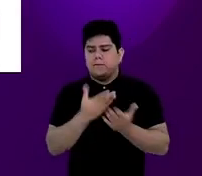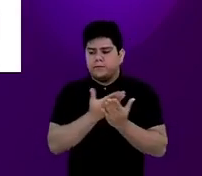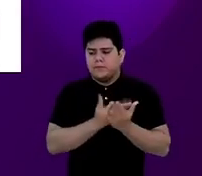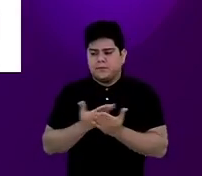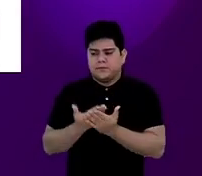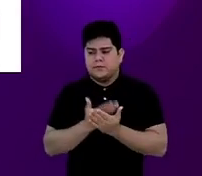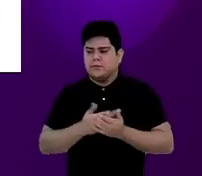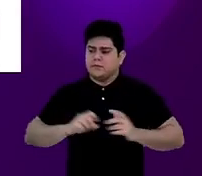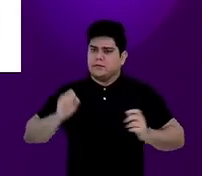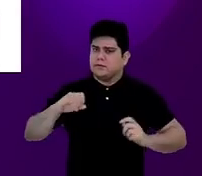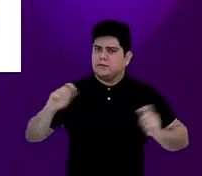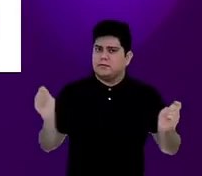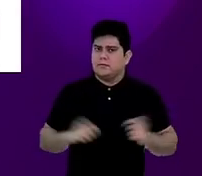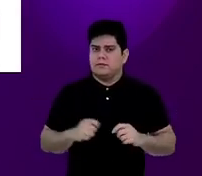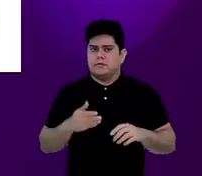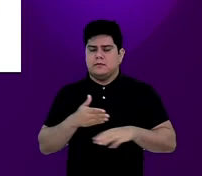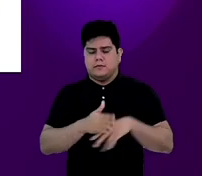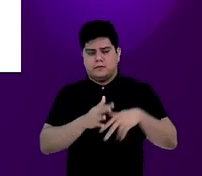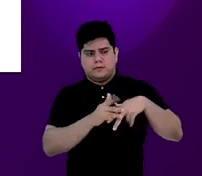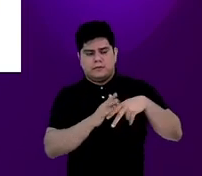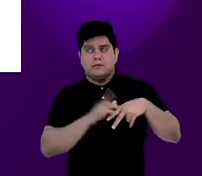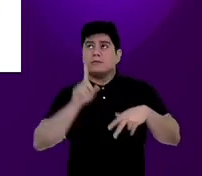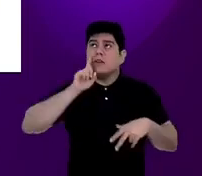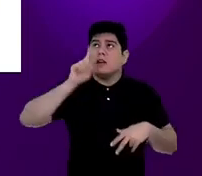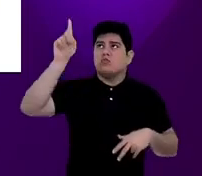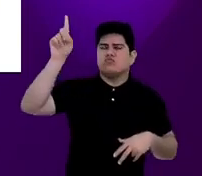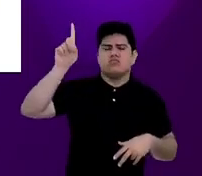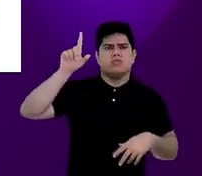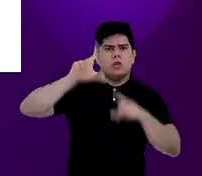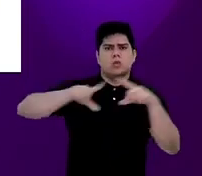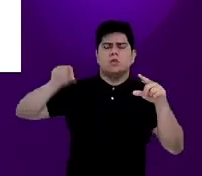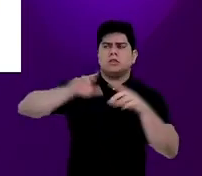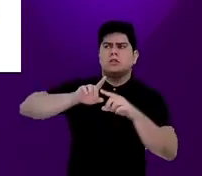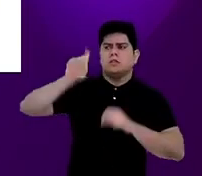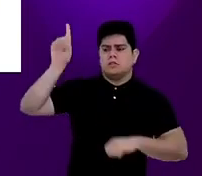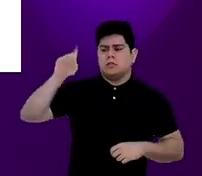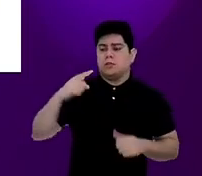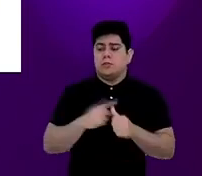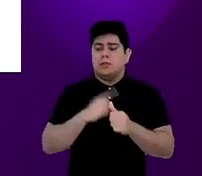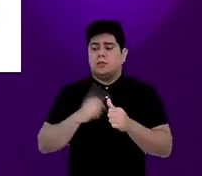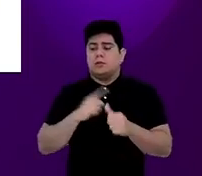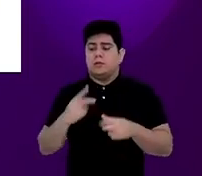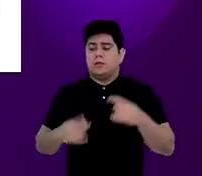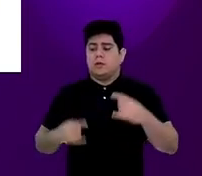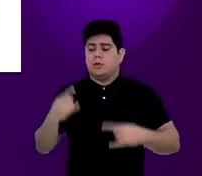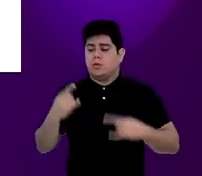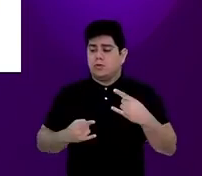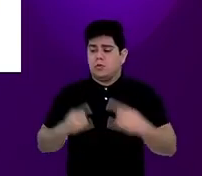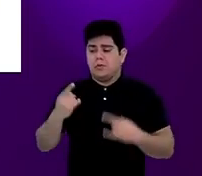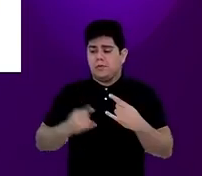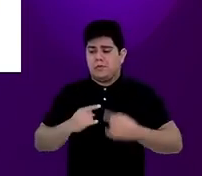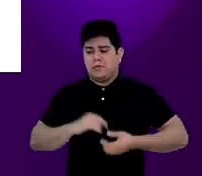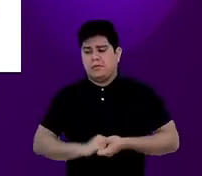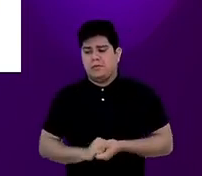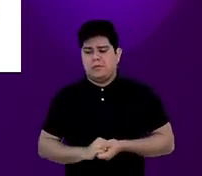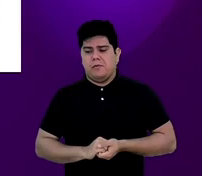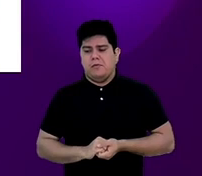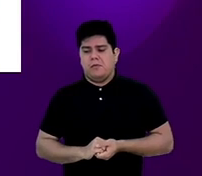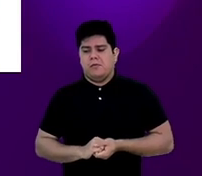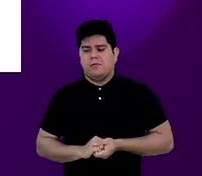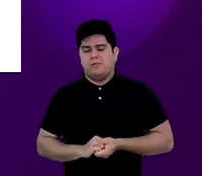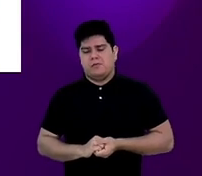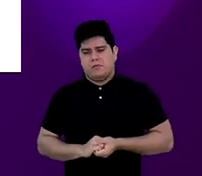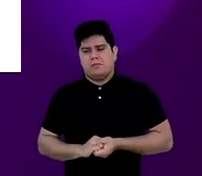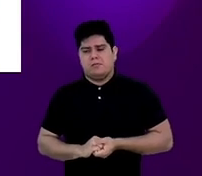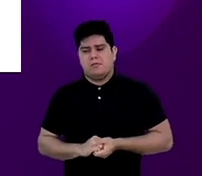essa possibilidade de acessar os pacientes no espaço. Esse foi o primeiro robô desenvolvido, foi um robô do braço Puma, a neurocirurgia